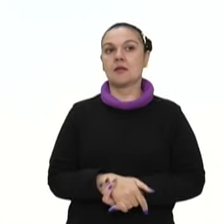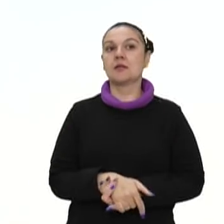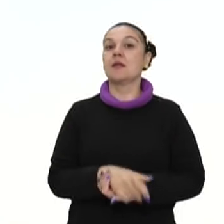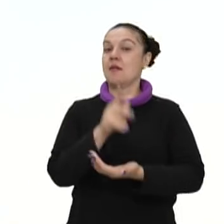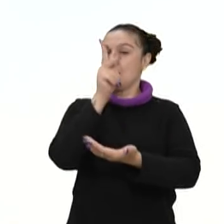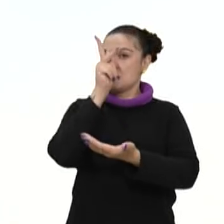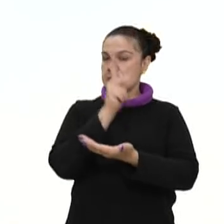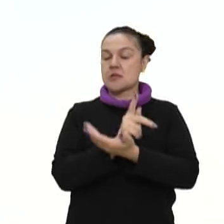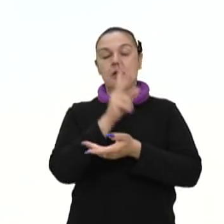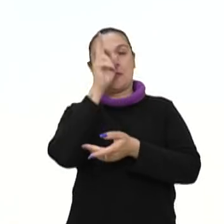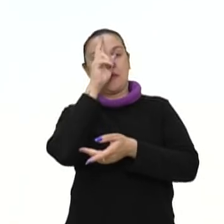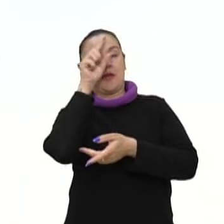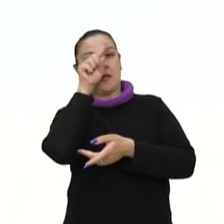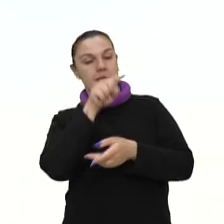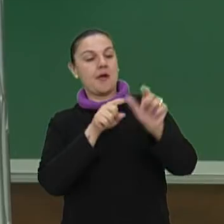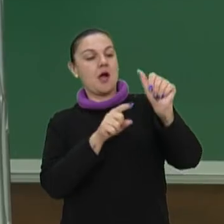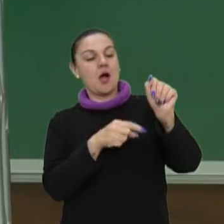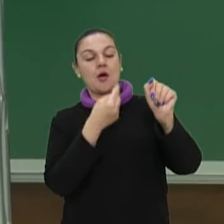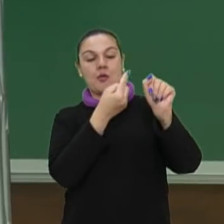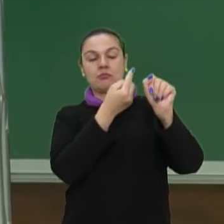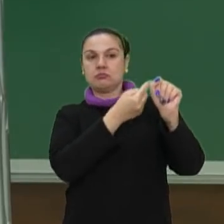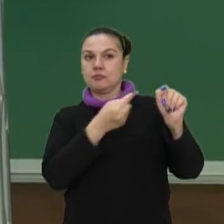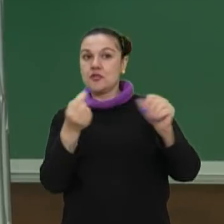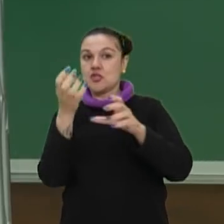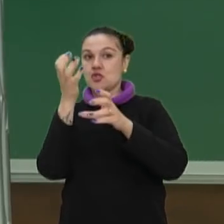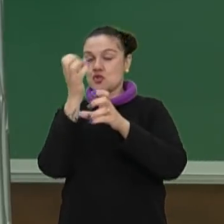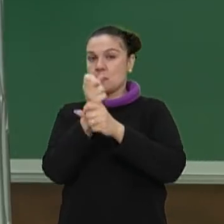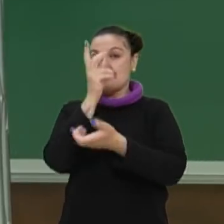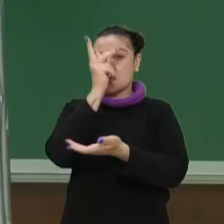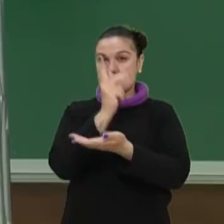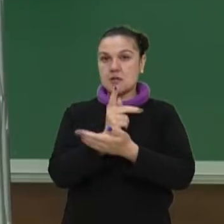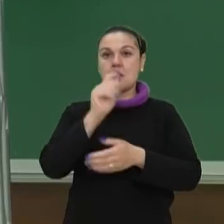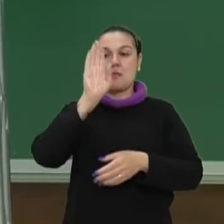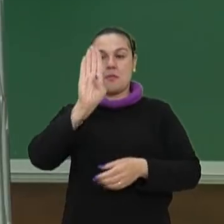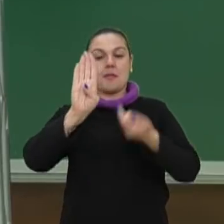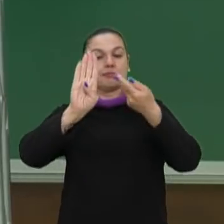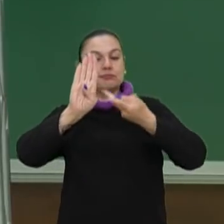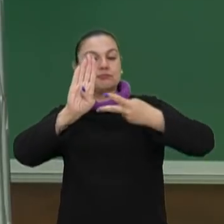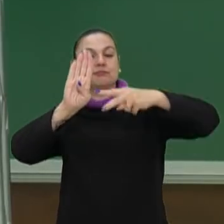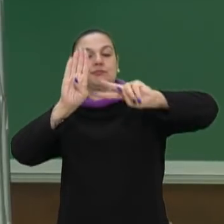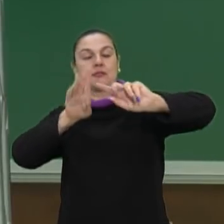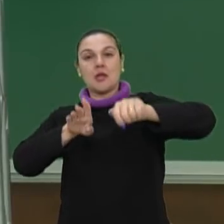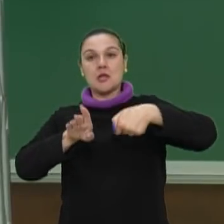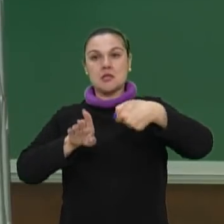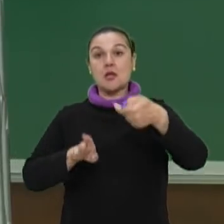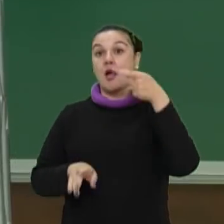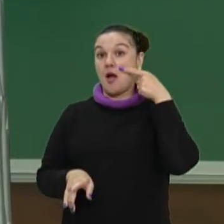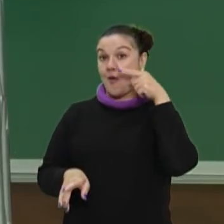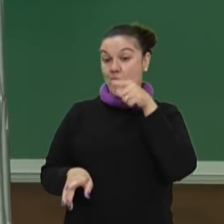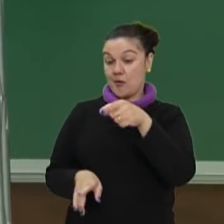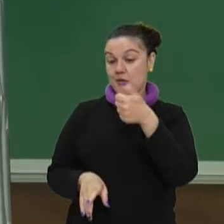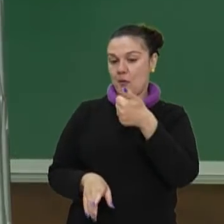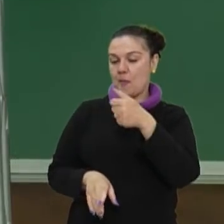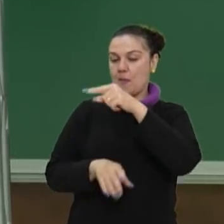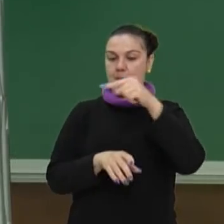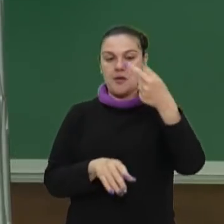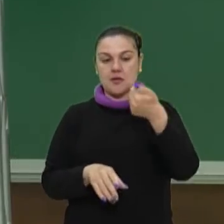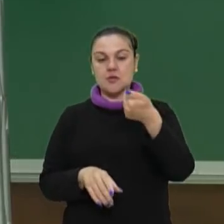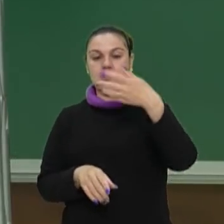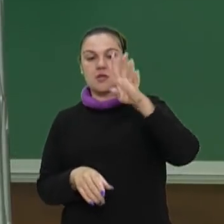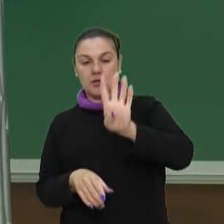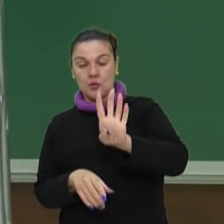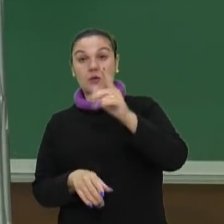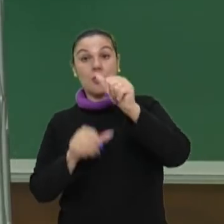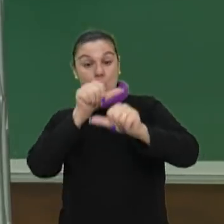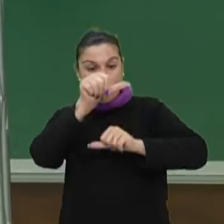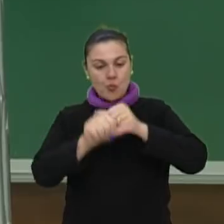lembrando que se o A vale 1, somando as duas raízes eu tenho o B com o sinal trocado. Mas quem é o B? É menos 14, troca o sinal, fica